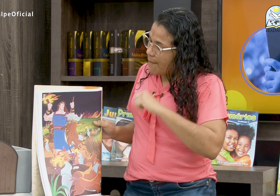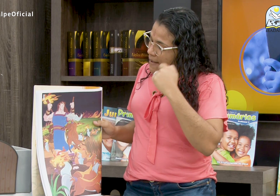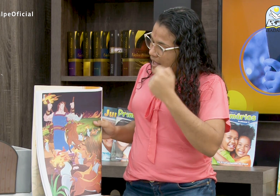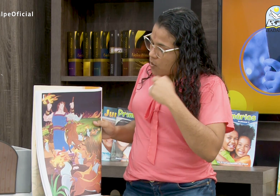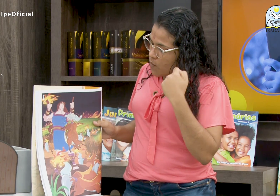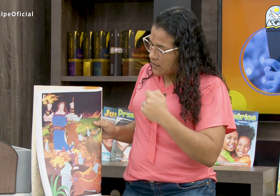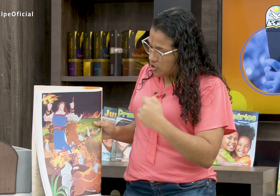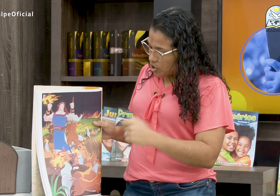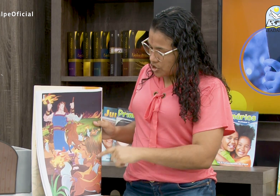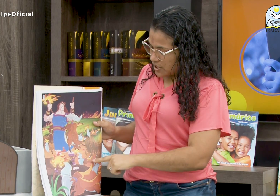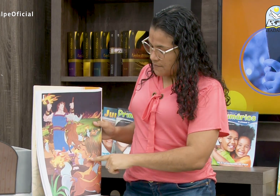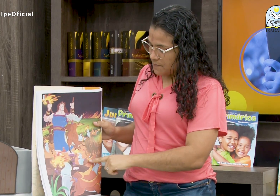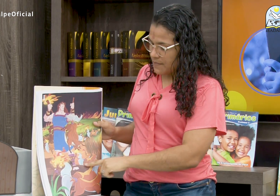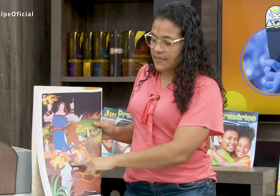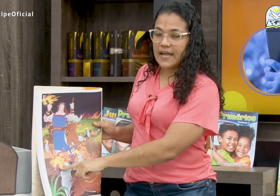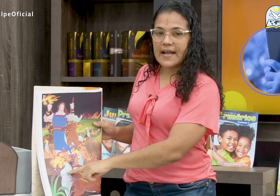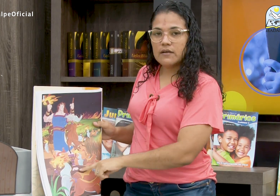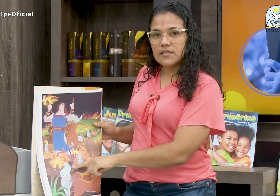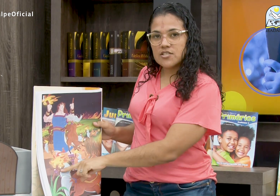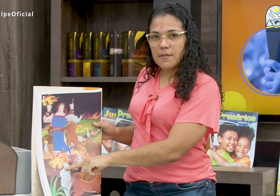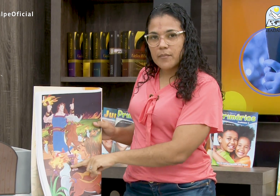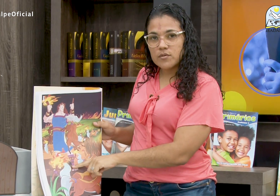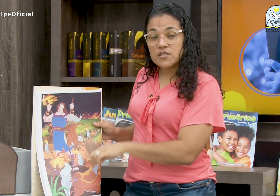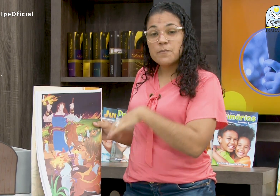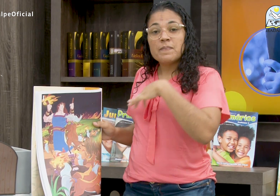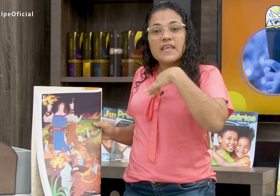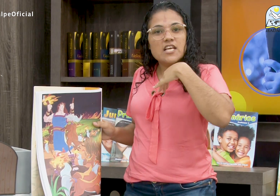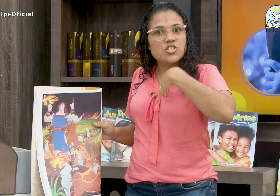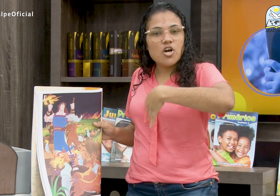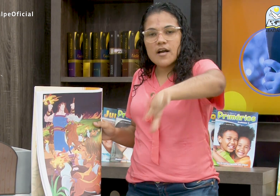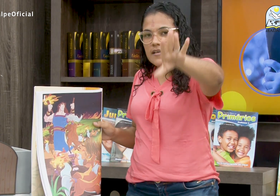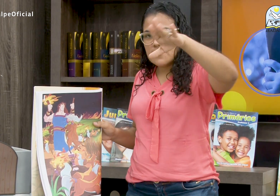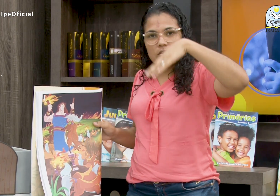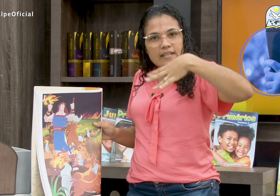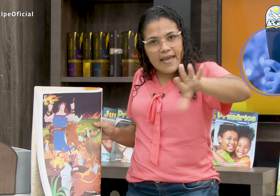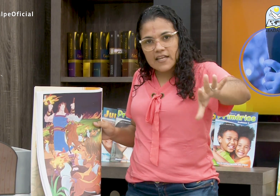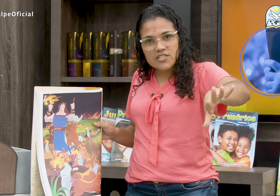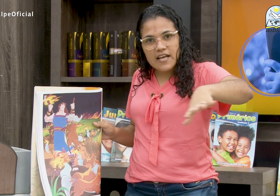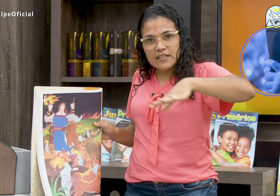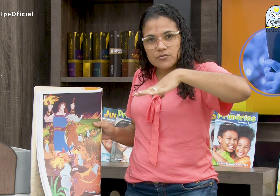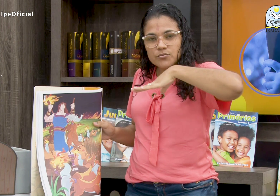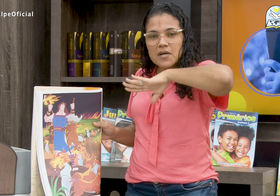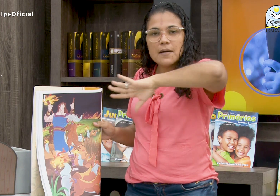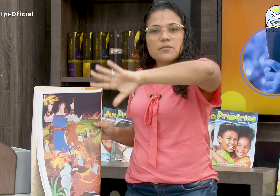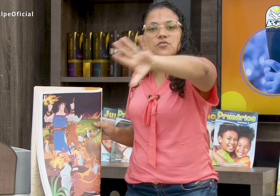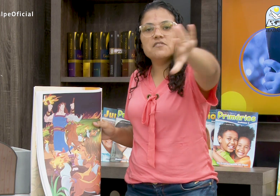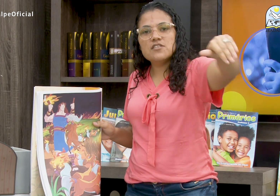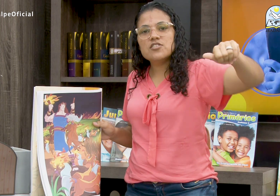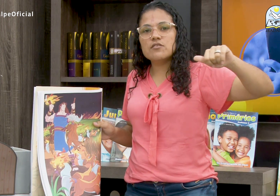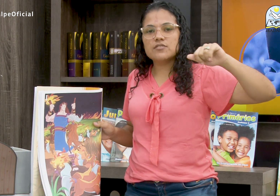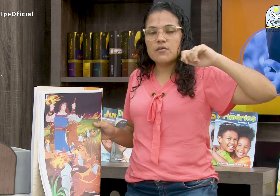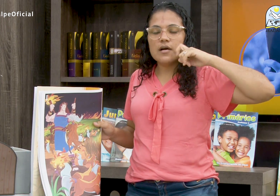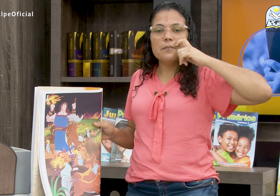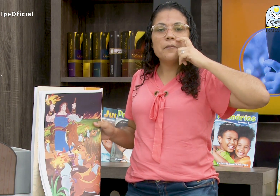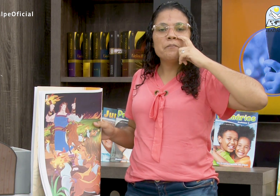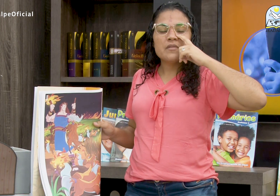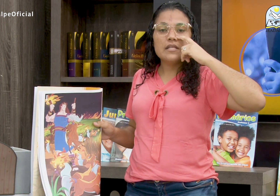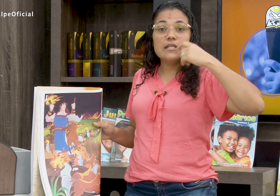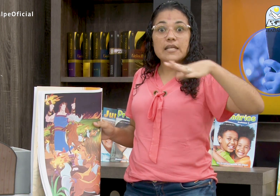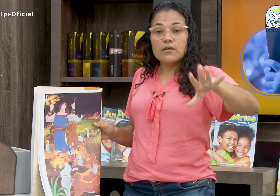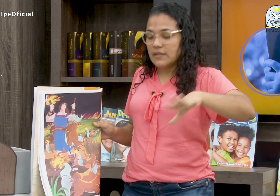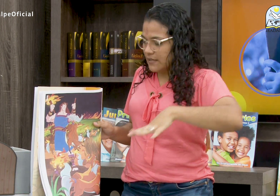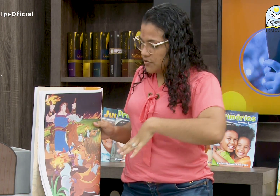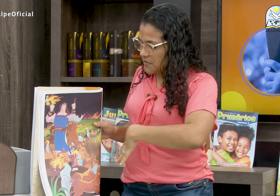e amarra uma tocha na cauda das raposas e joga e solta elas lá no campo dos filisteus, né? O campo